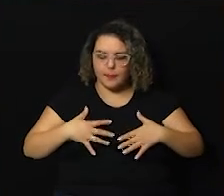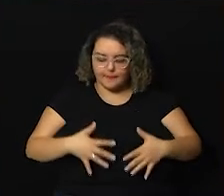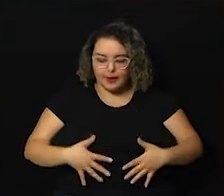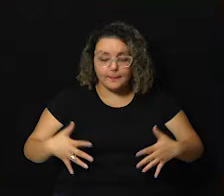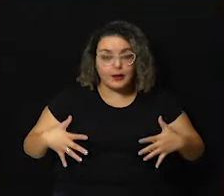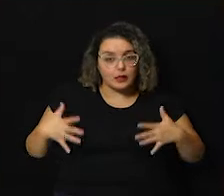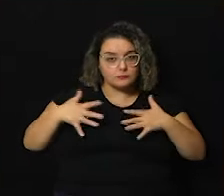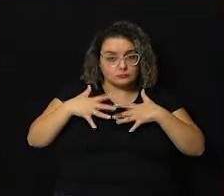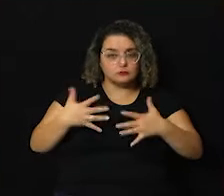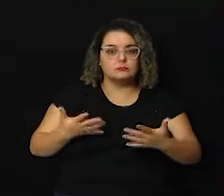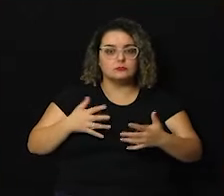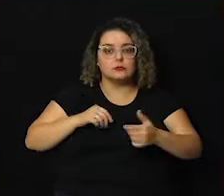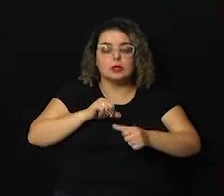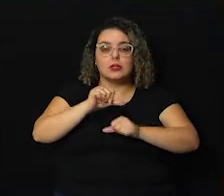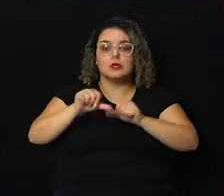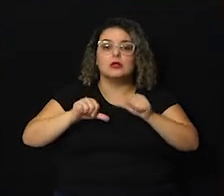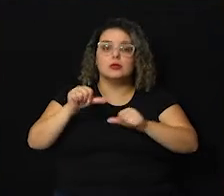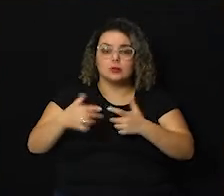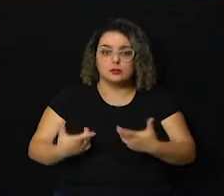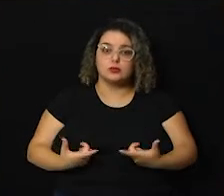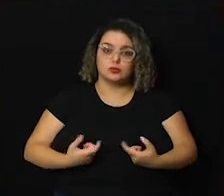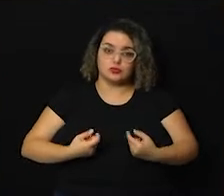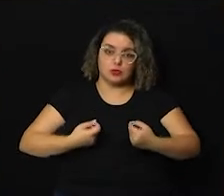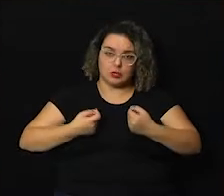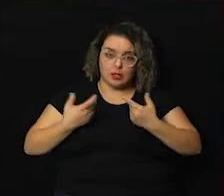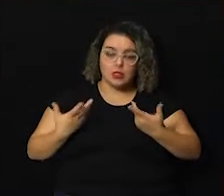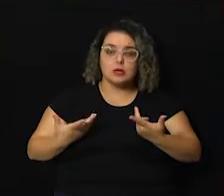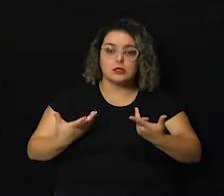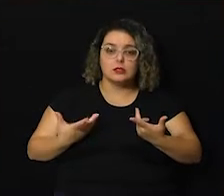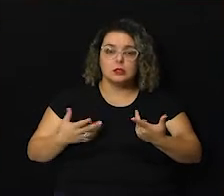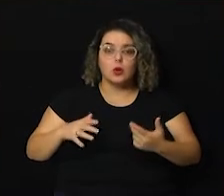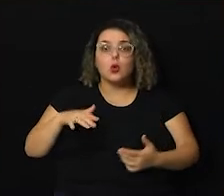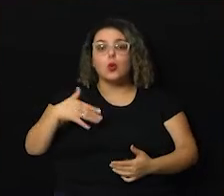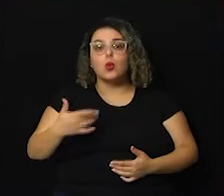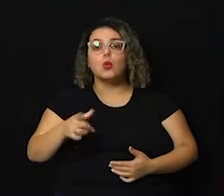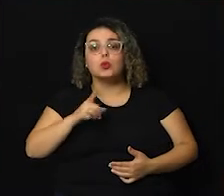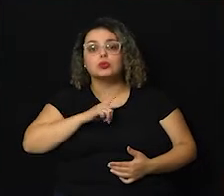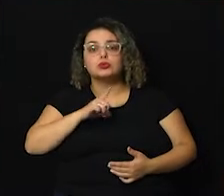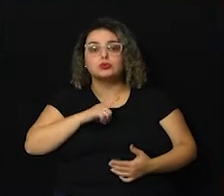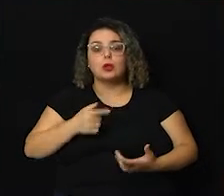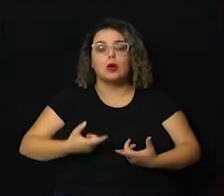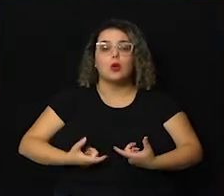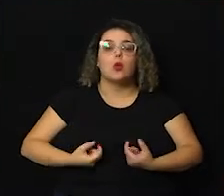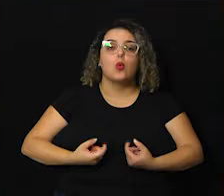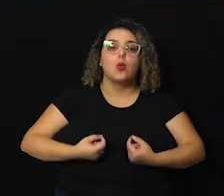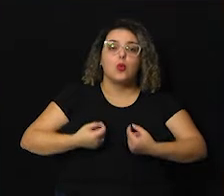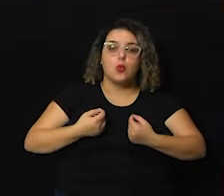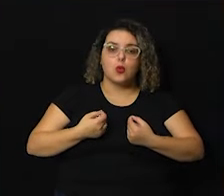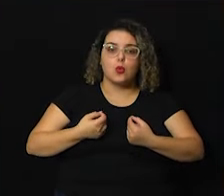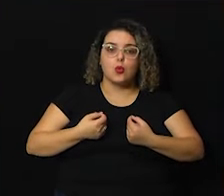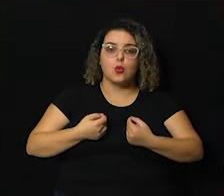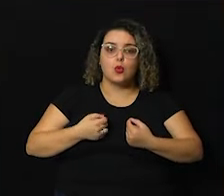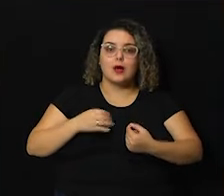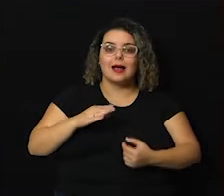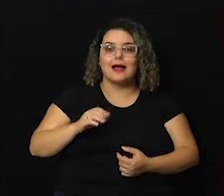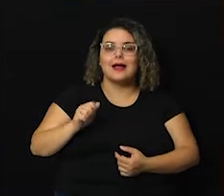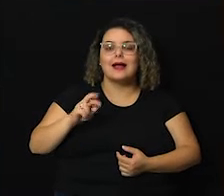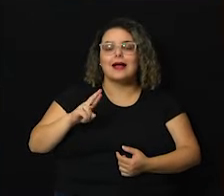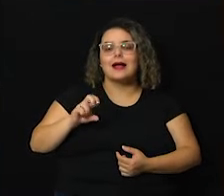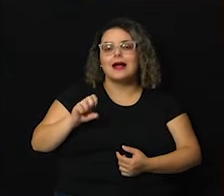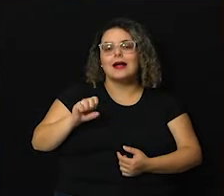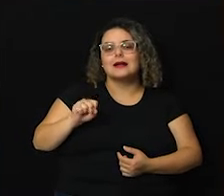eventualmente, pode se transformar num câncer. Tá? Então, quando você tem um câncer que a gente chama de